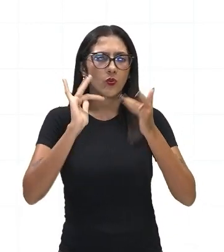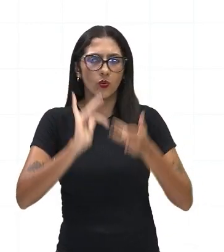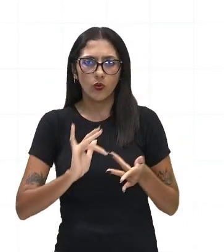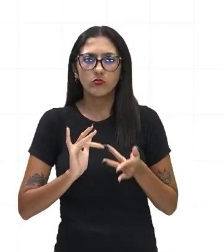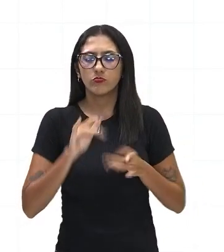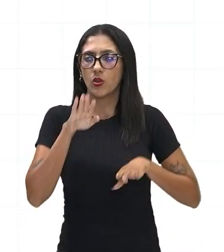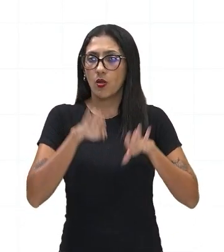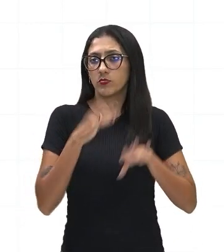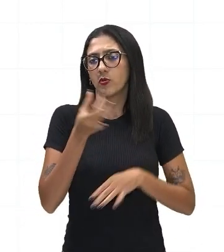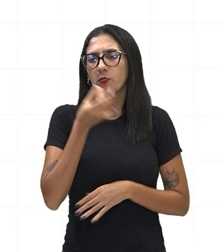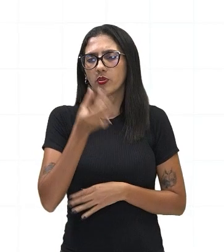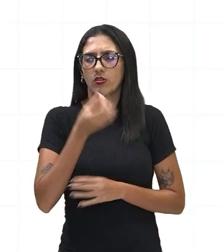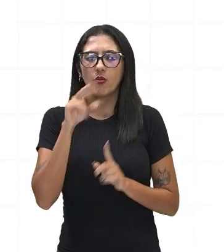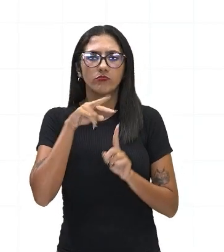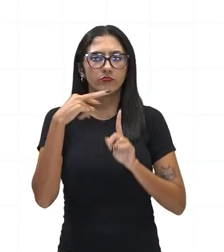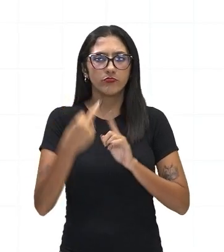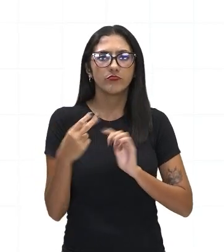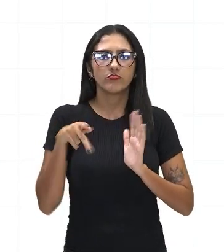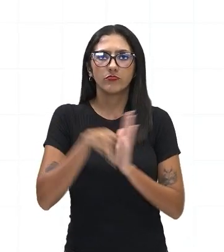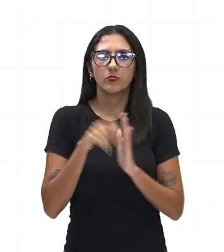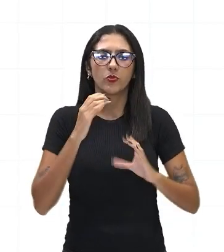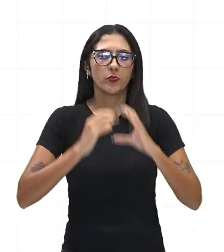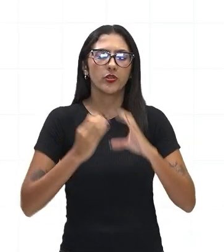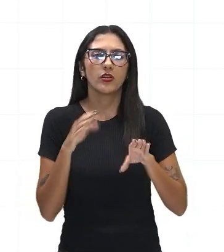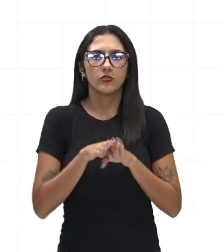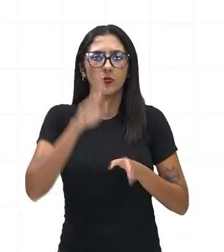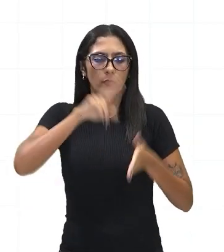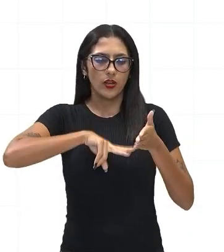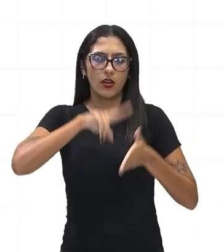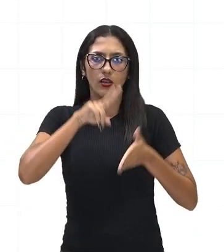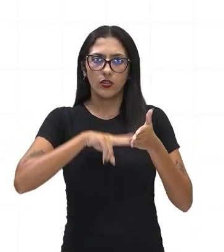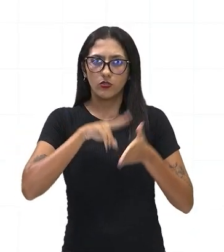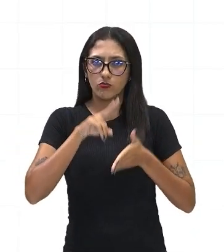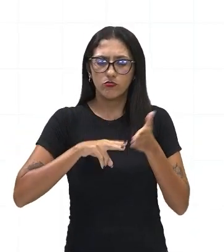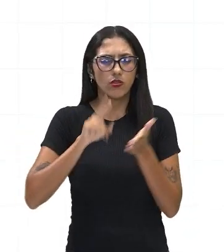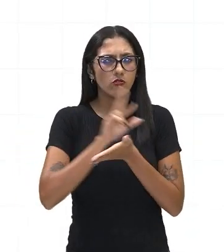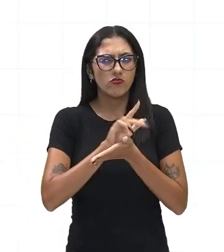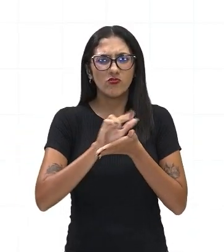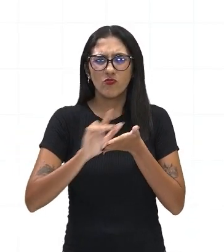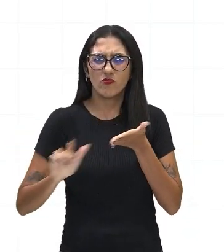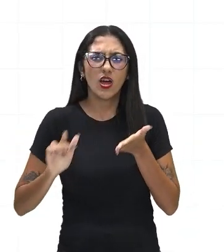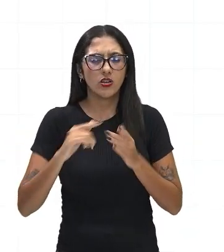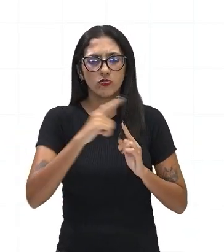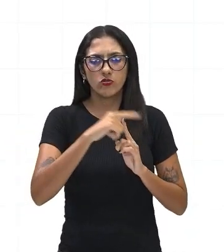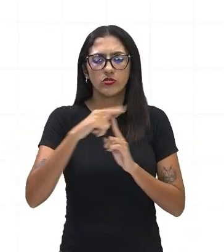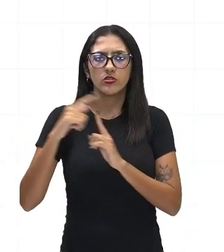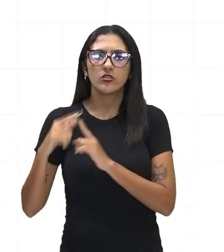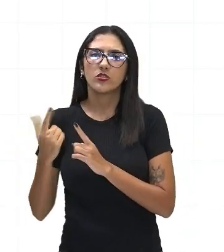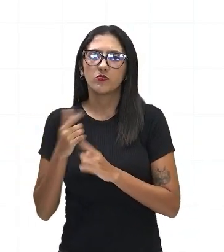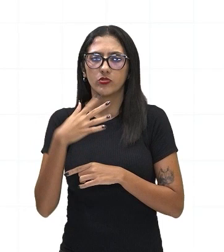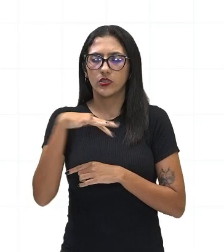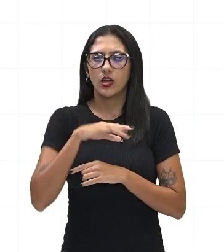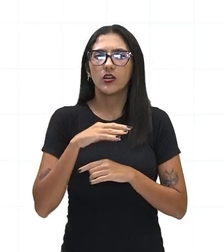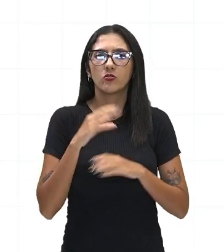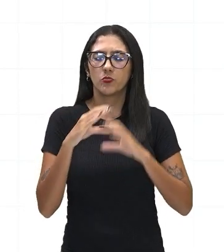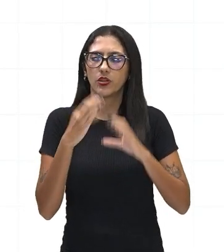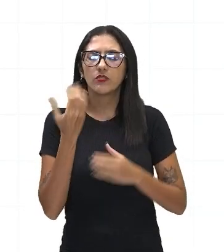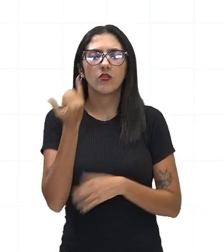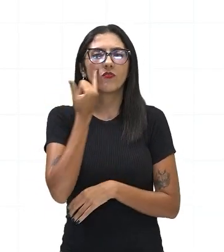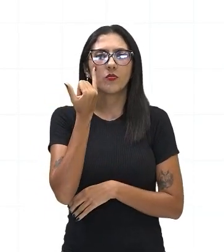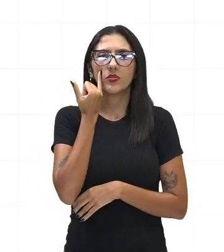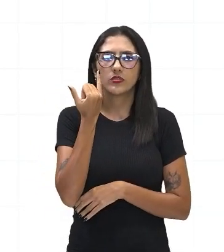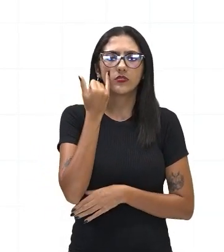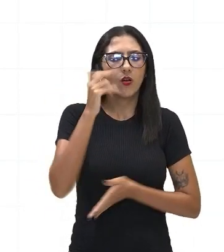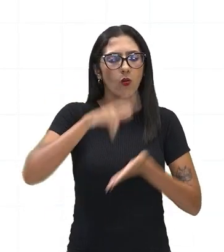situarmos na comunicação, na leitura, né, dos jornais, das notícias, dos